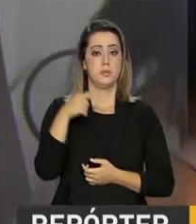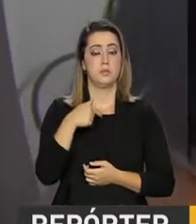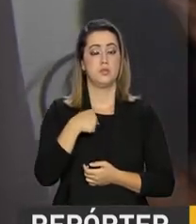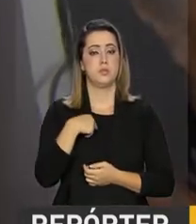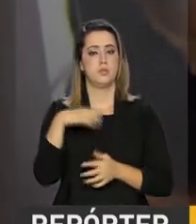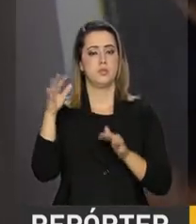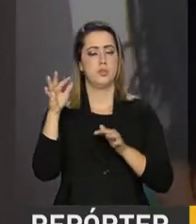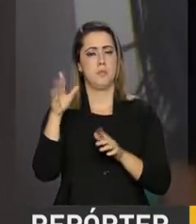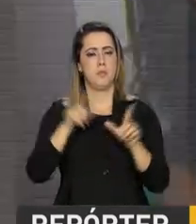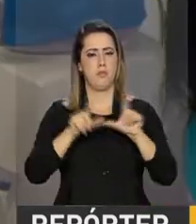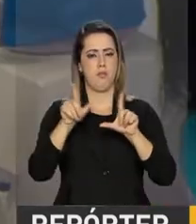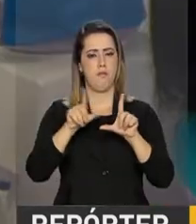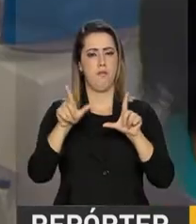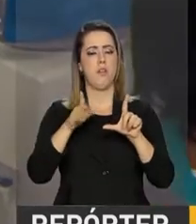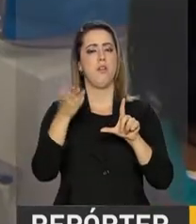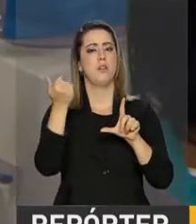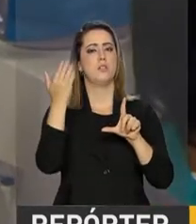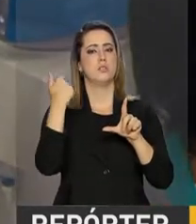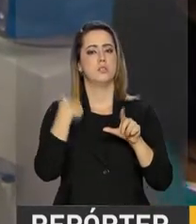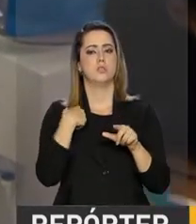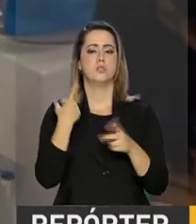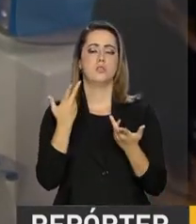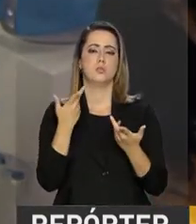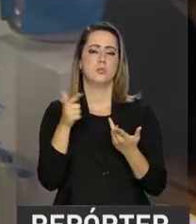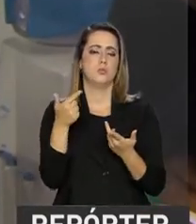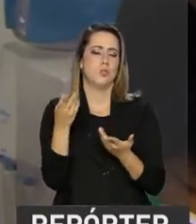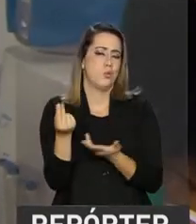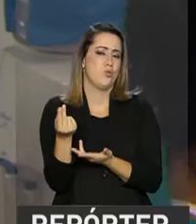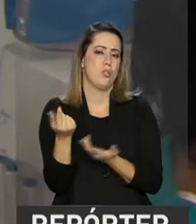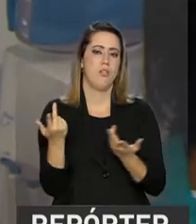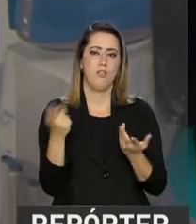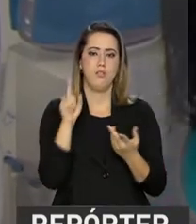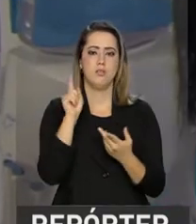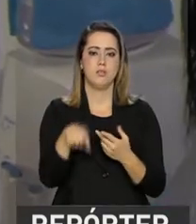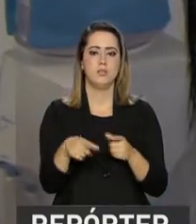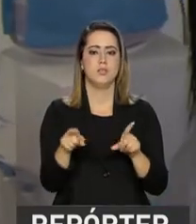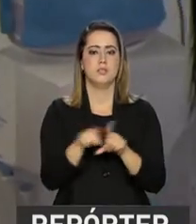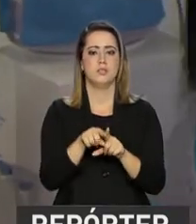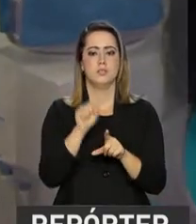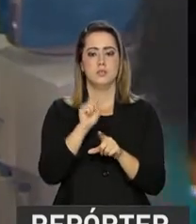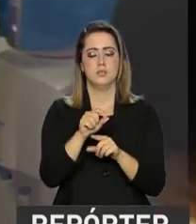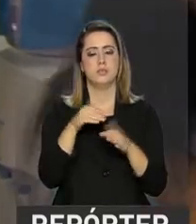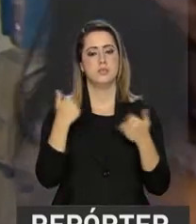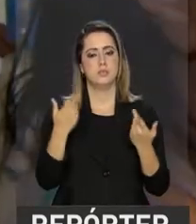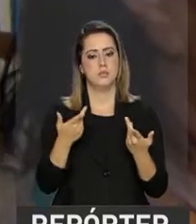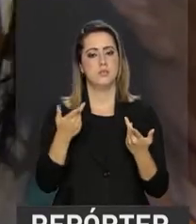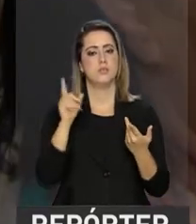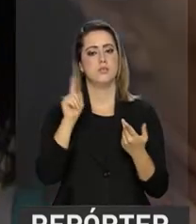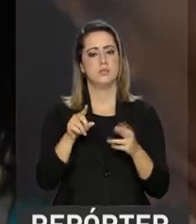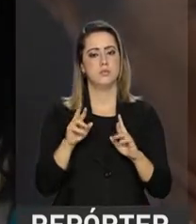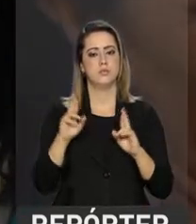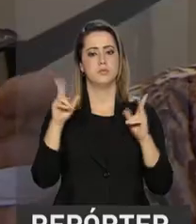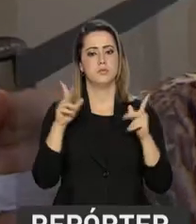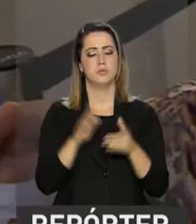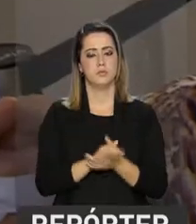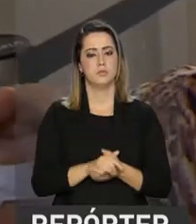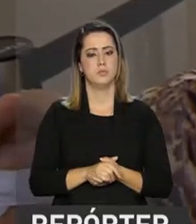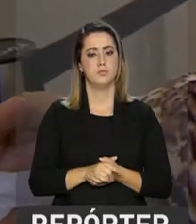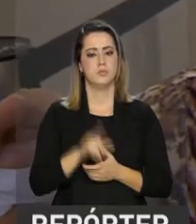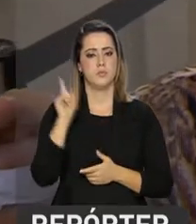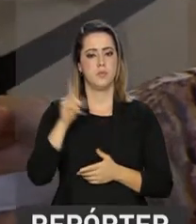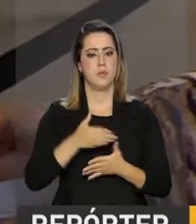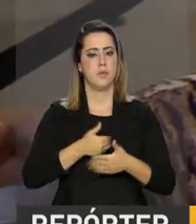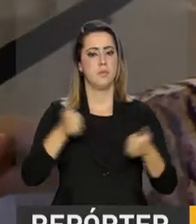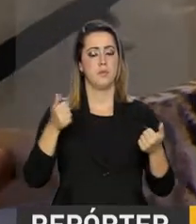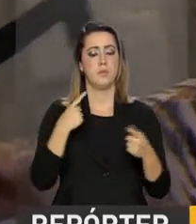da casa antiga ainda. Porque eu sou viúva, não tenho pensão, só o do meu filho, né? Então faz uma boa diferença. Vai melhorar porque